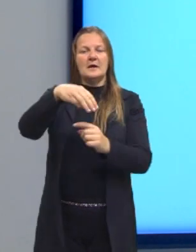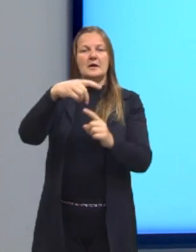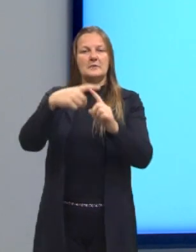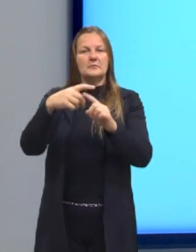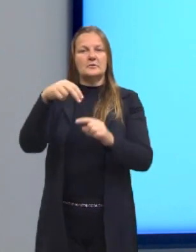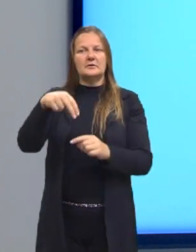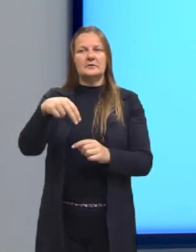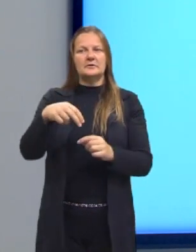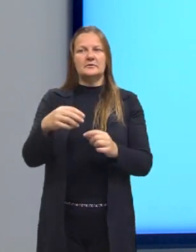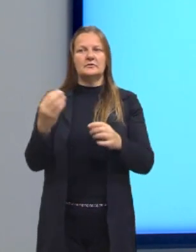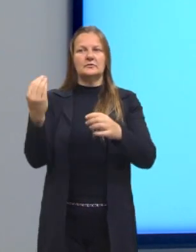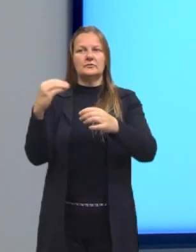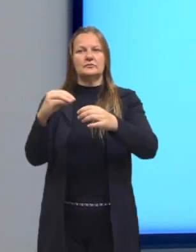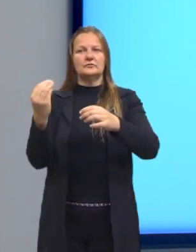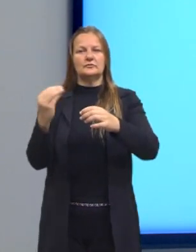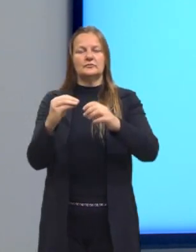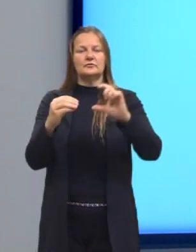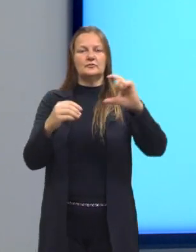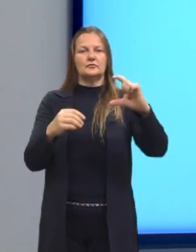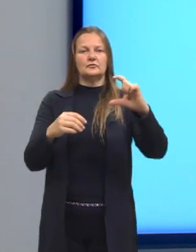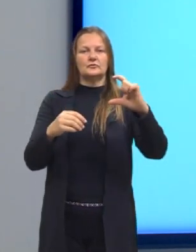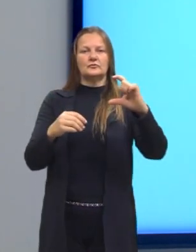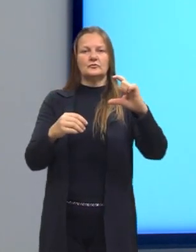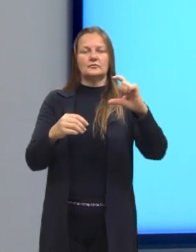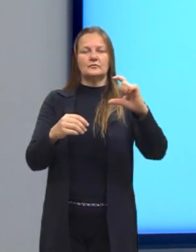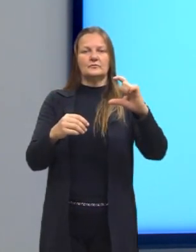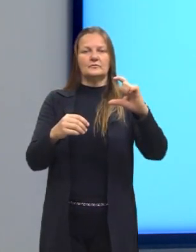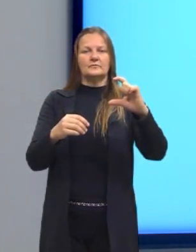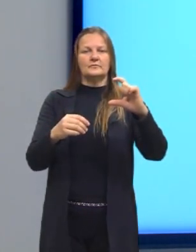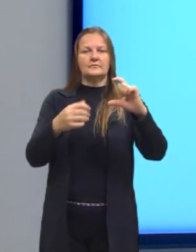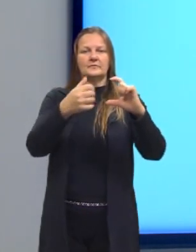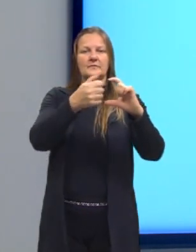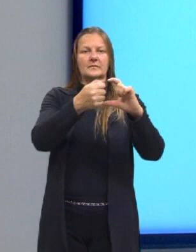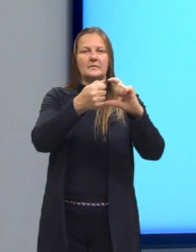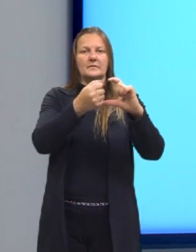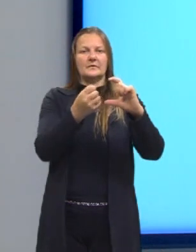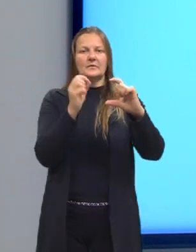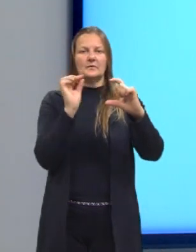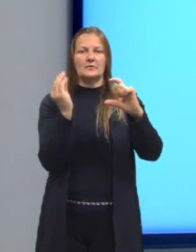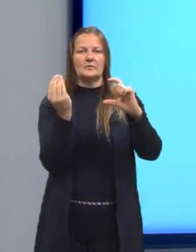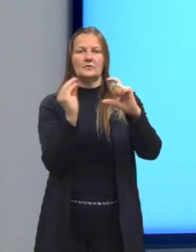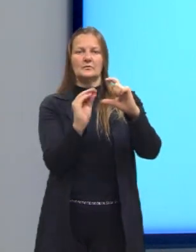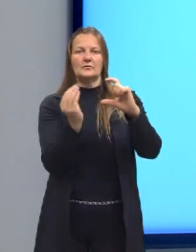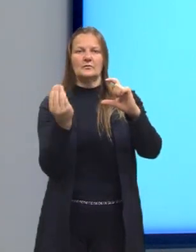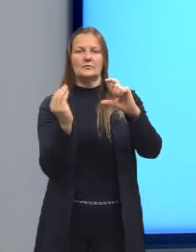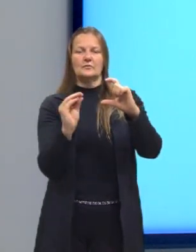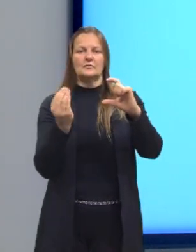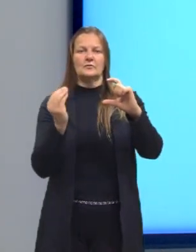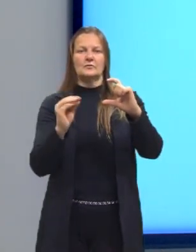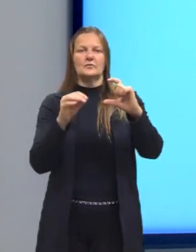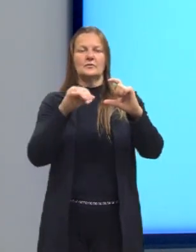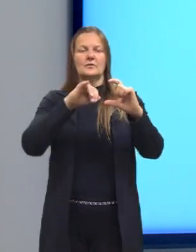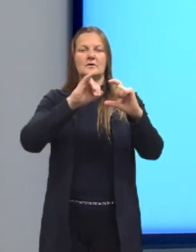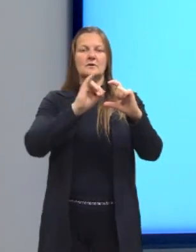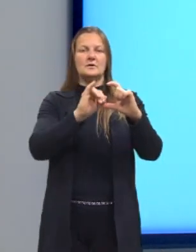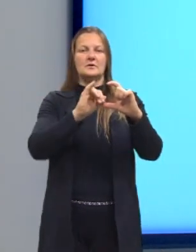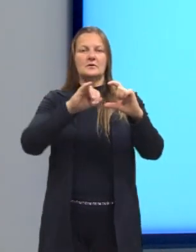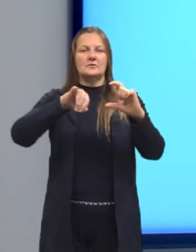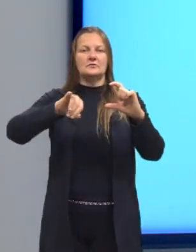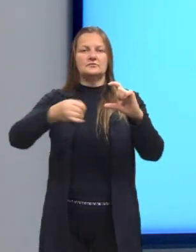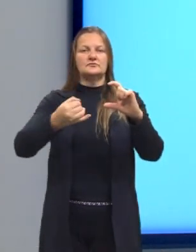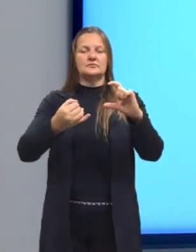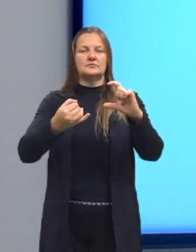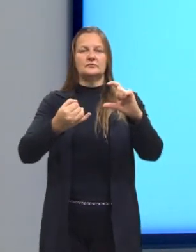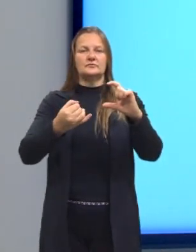os elementos que nós representamos pelo a minúsculo E aí nós indicamos o i e o J para